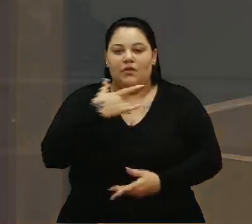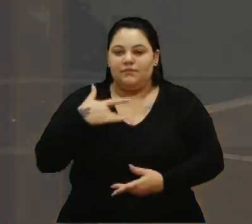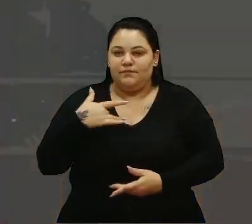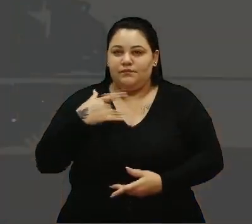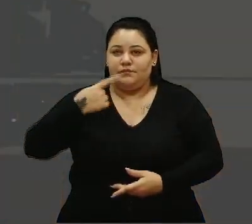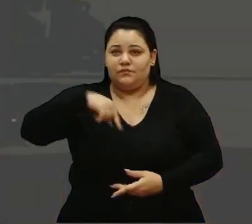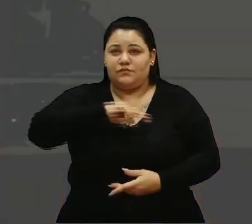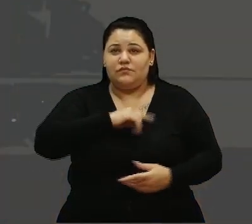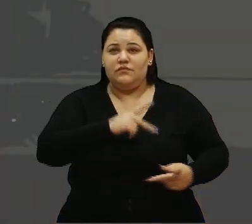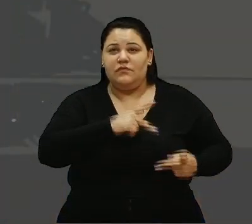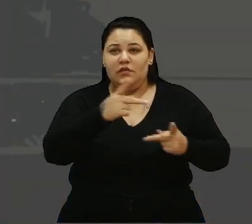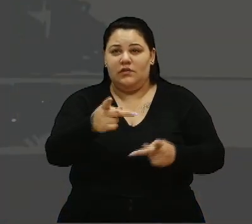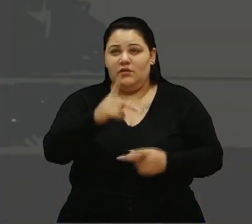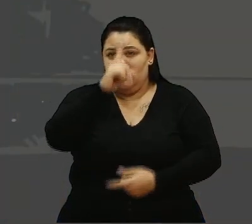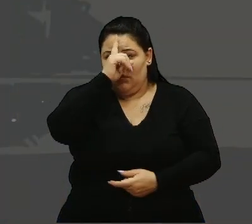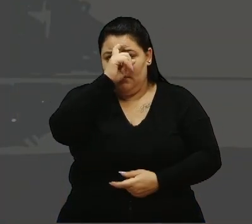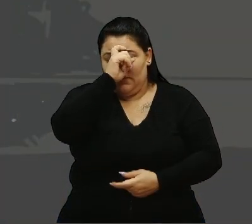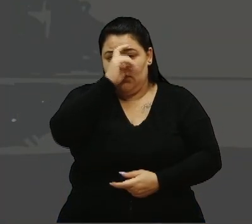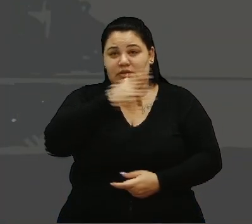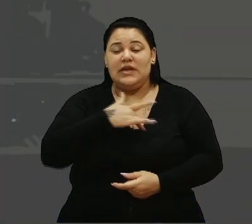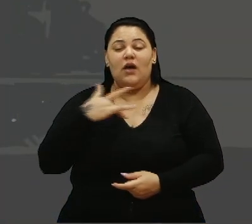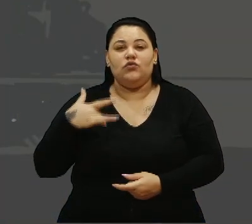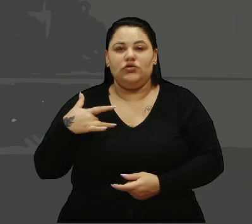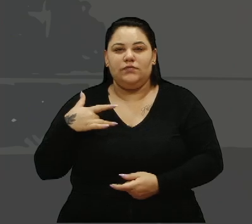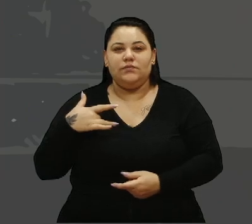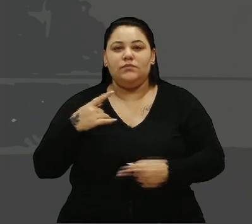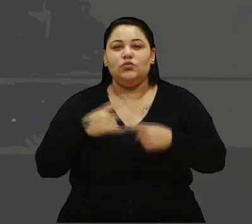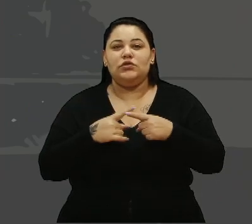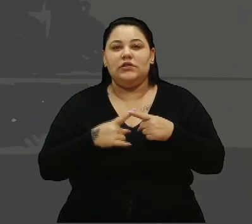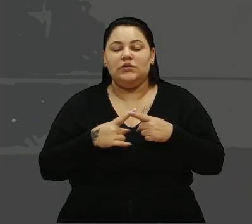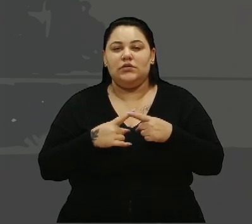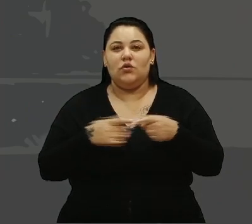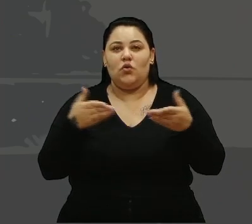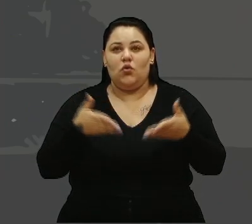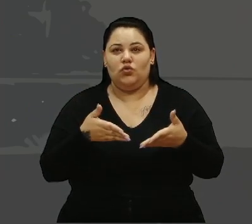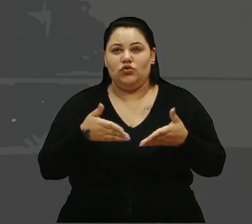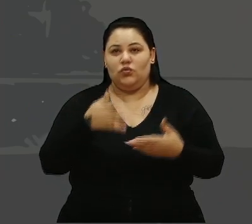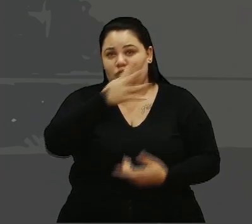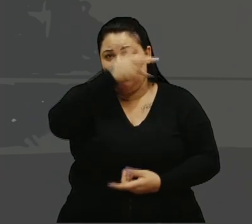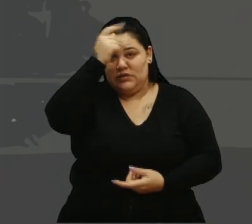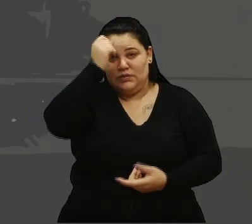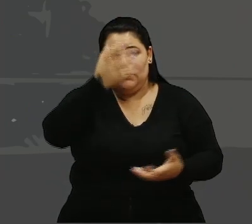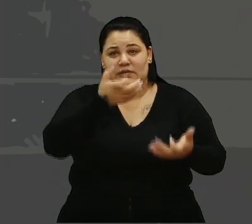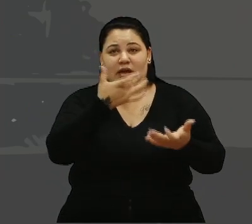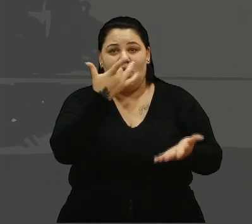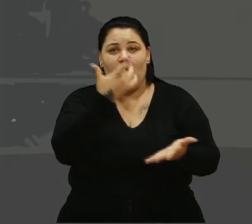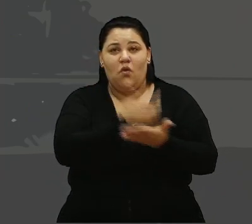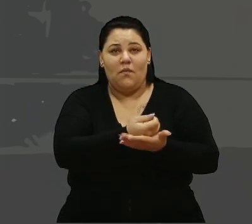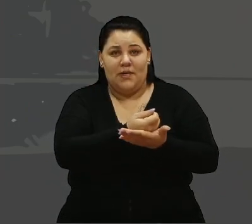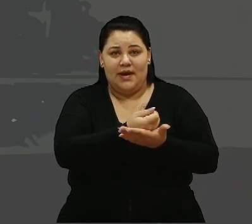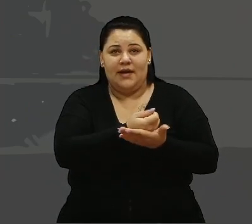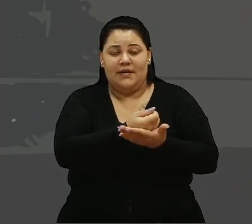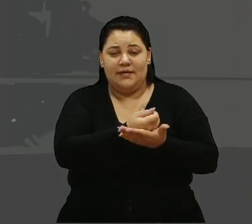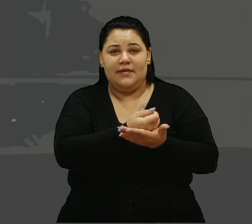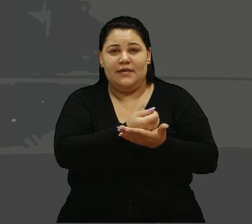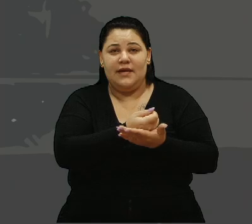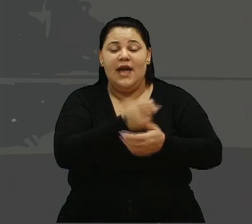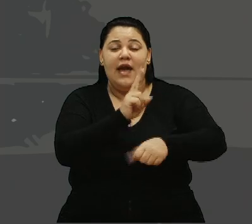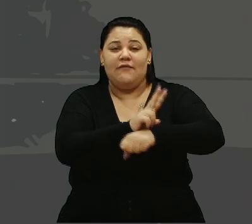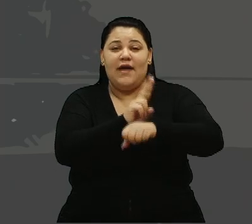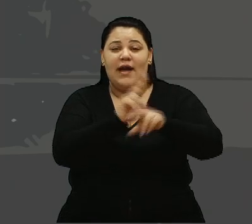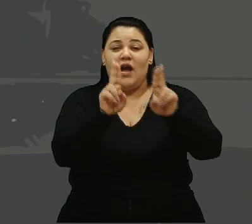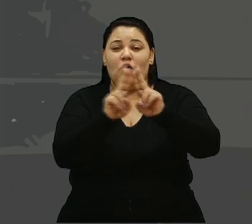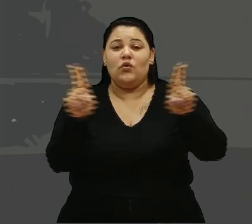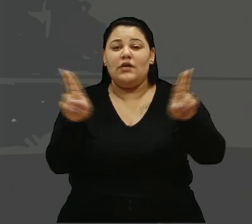fomos visitar o Hospital Saúde. Porque hoje, se o município quisesse comprar vaga da Unimed, do Círculo,